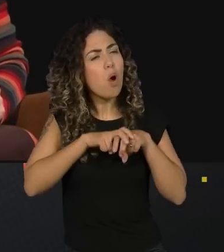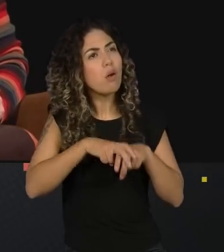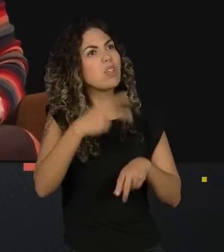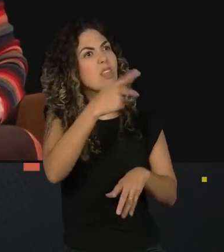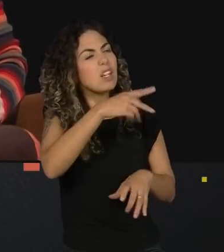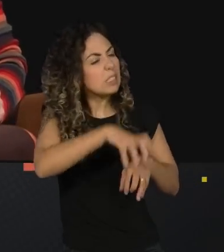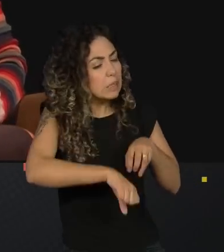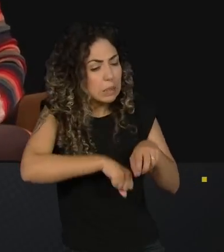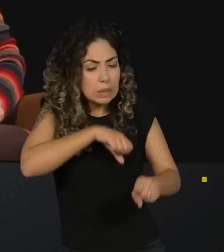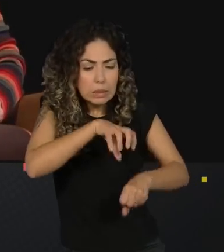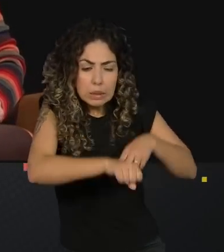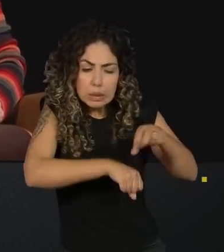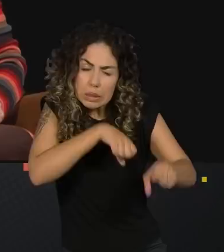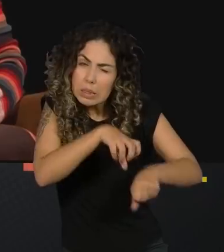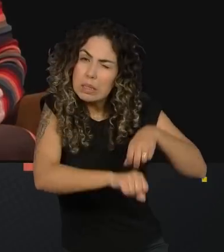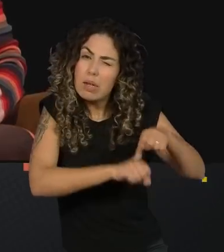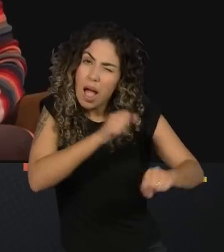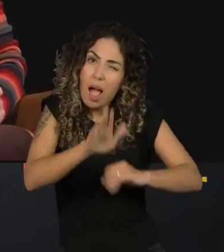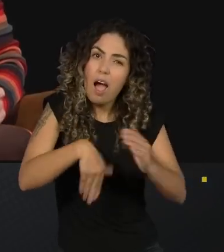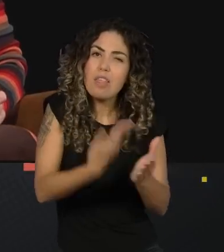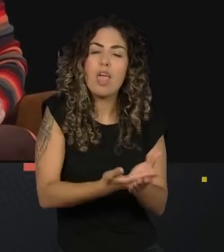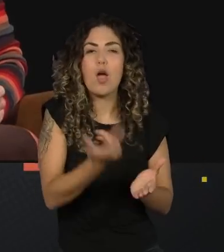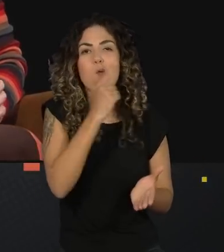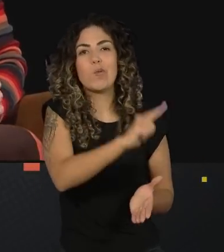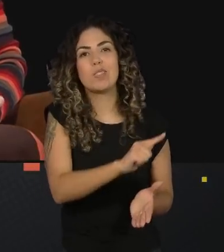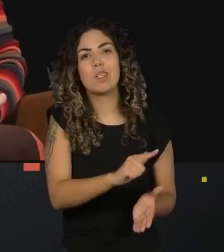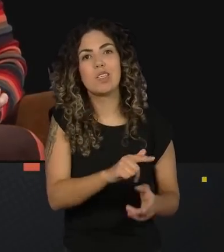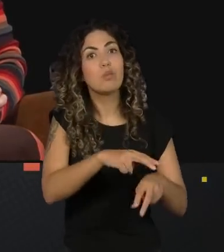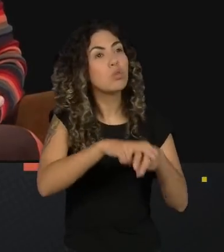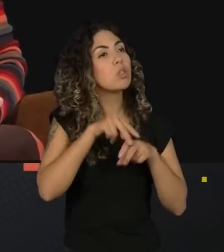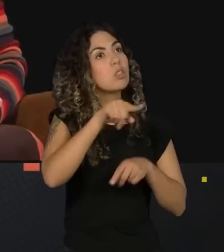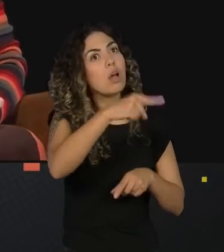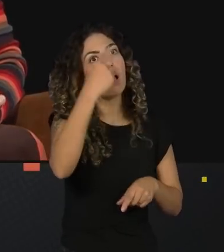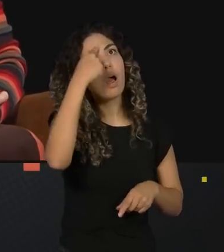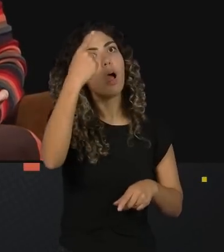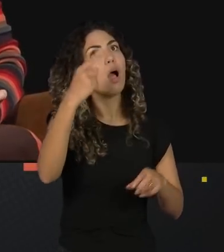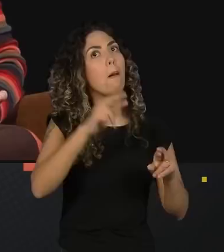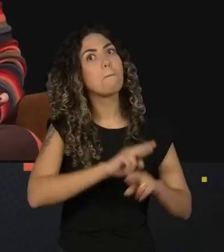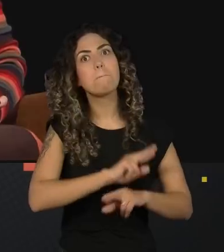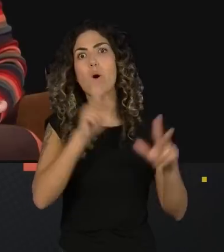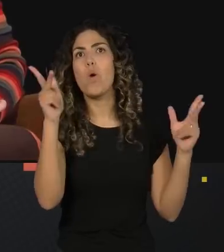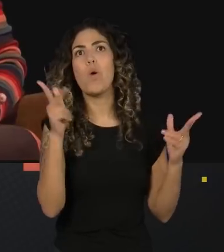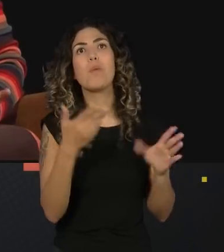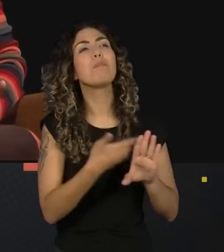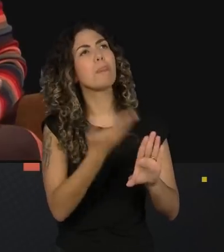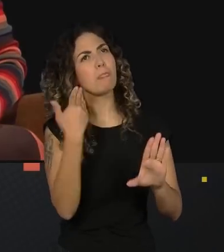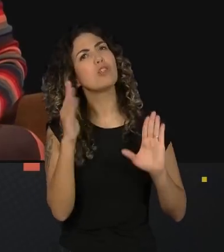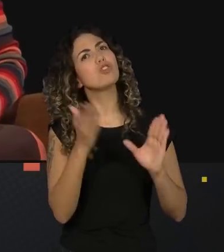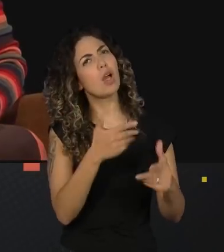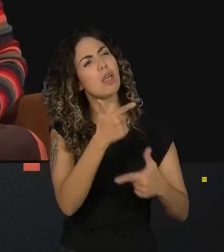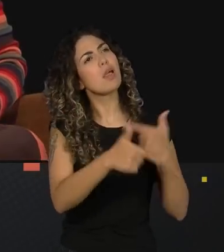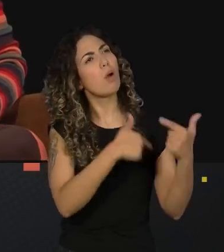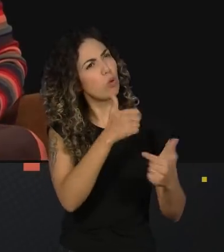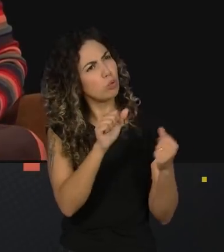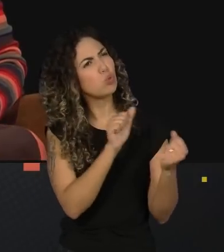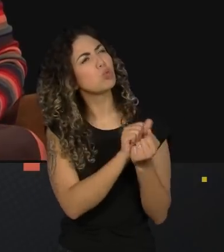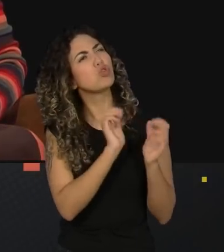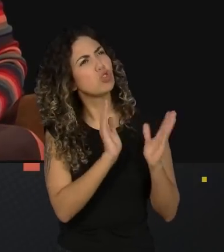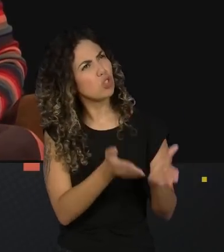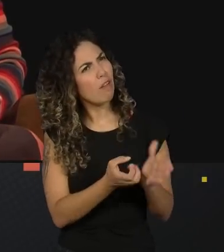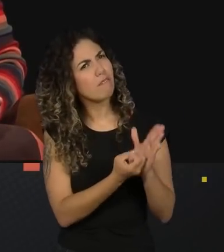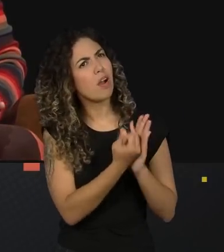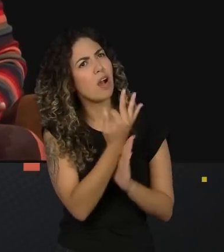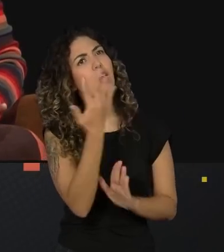até funcionar. Então ela acaba fazendo coisas inusitadas. A gente já trabalhou muitas vezes juntas, a gente trabalhou